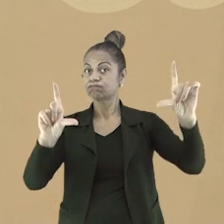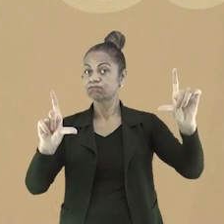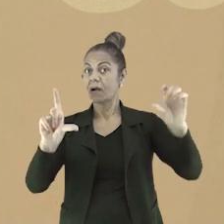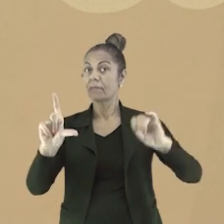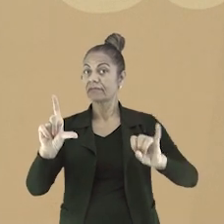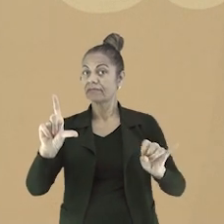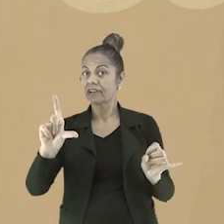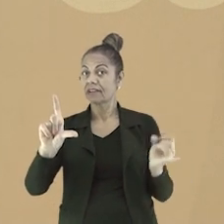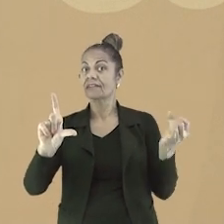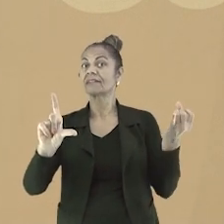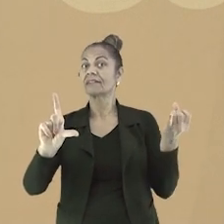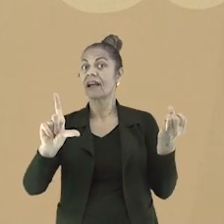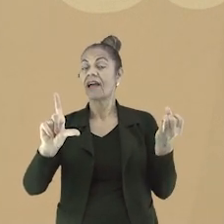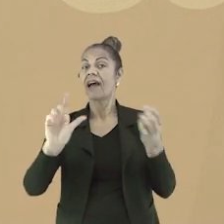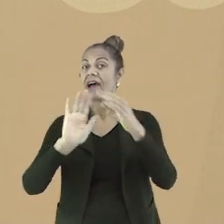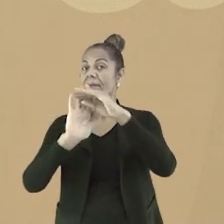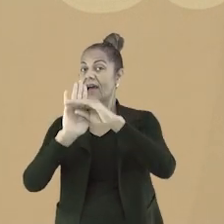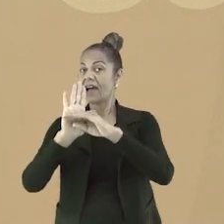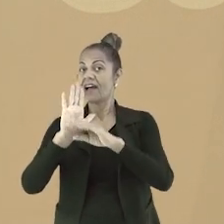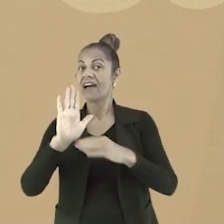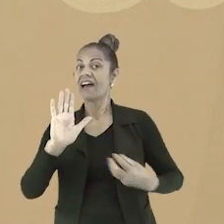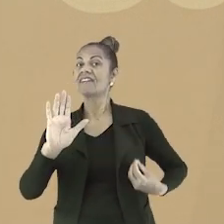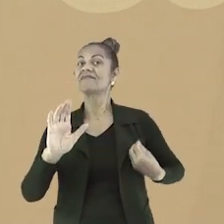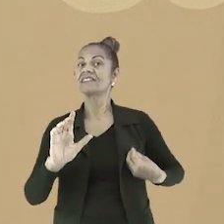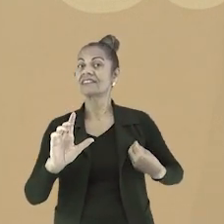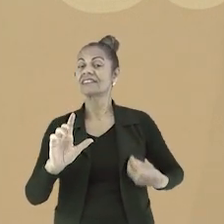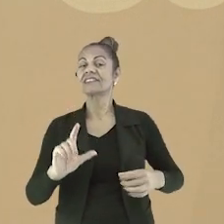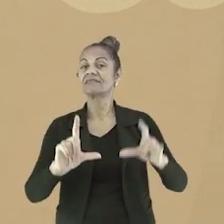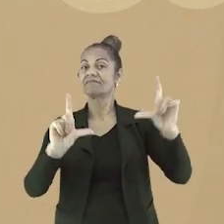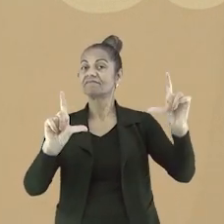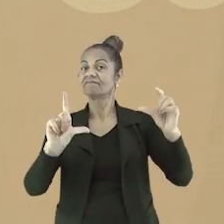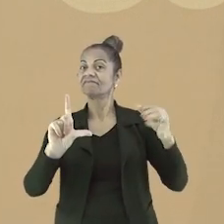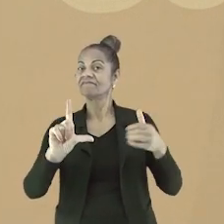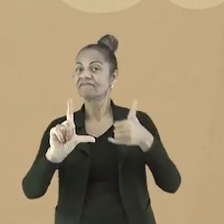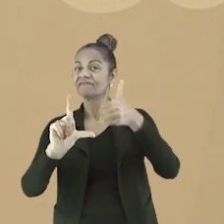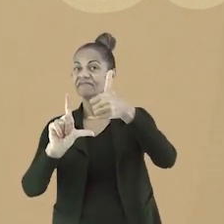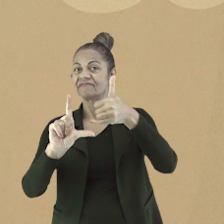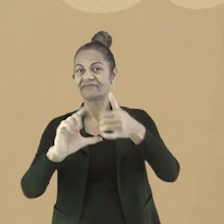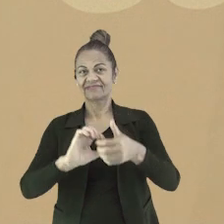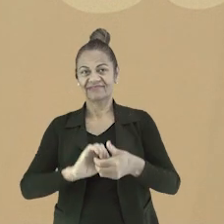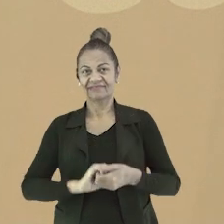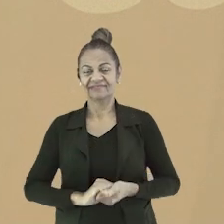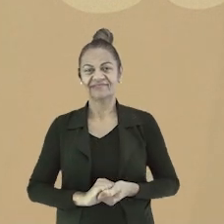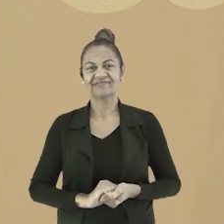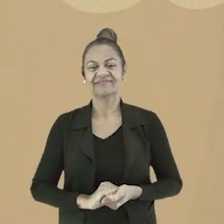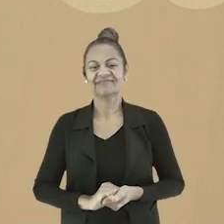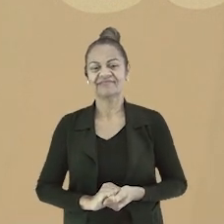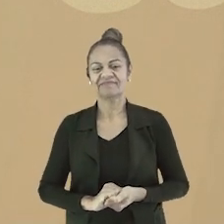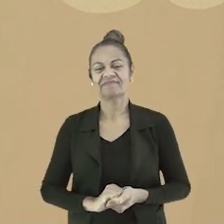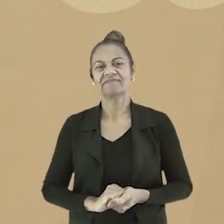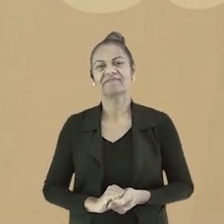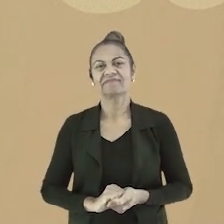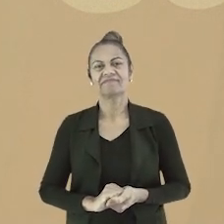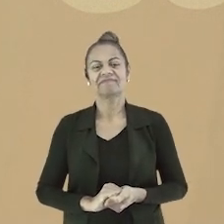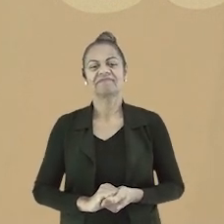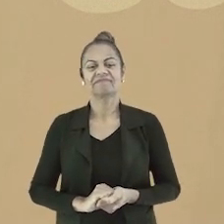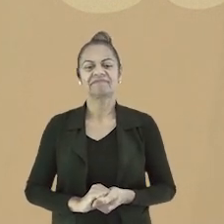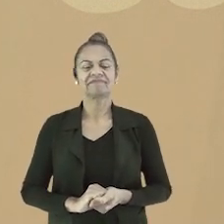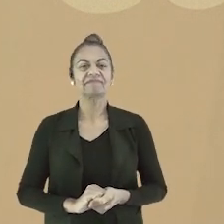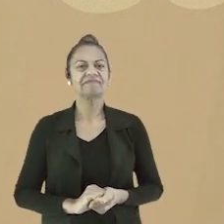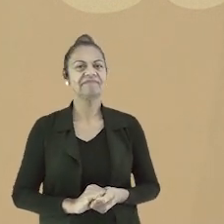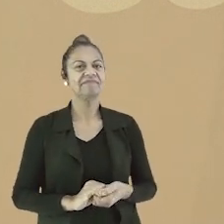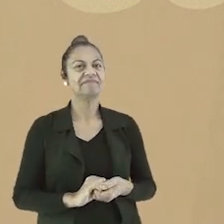na aula de hoje? Se ainda não, aponte o seu celular para o QR Code que aparece na sua tela e marque a sua presença.